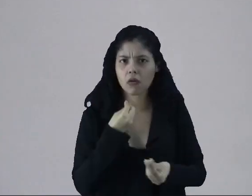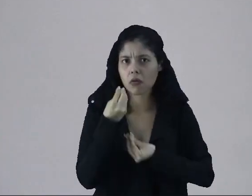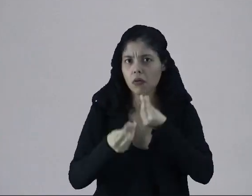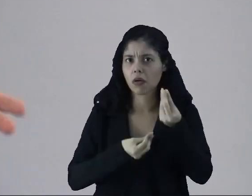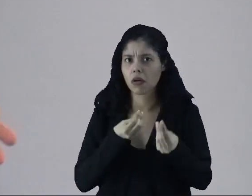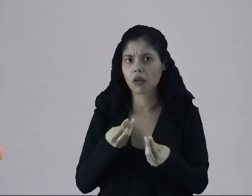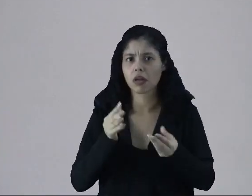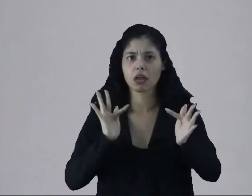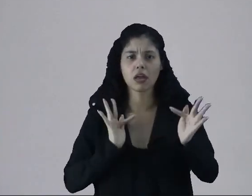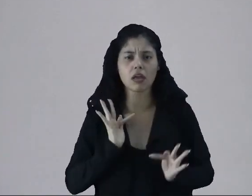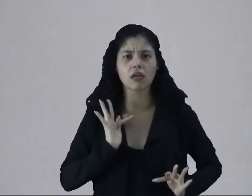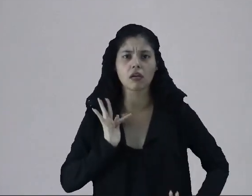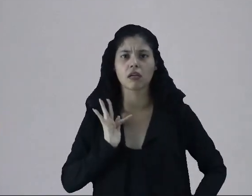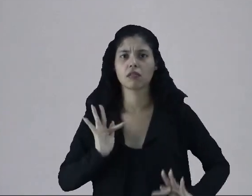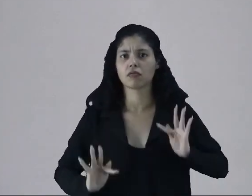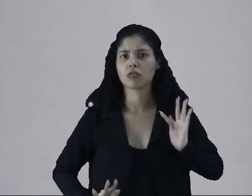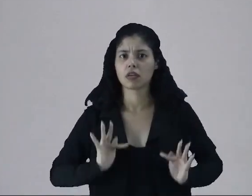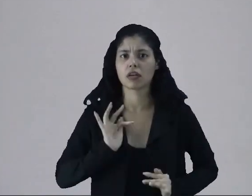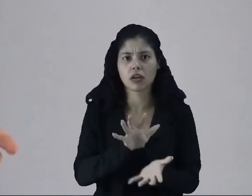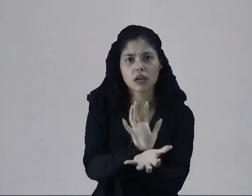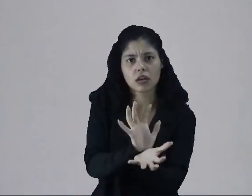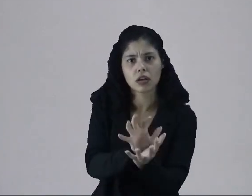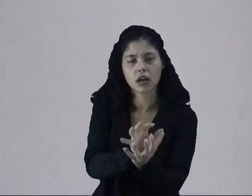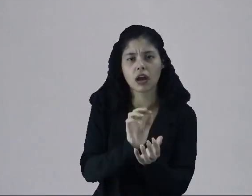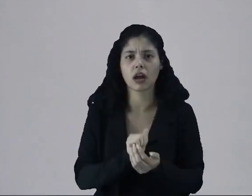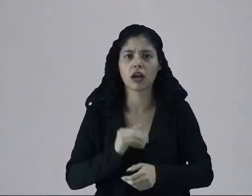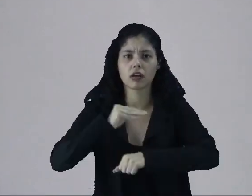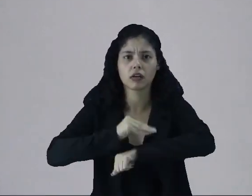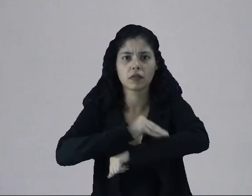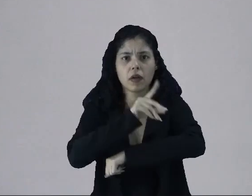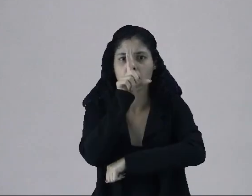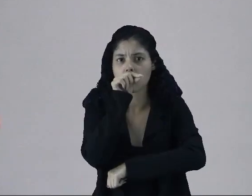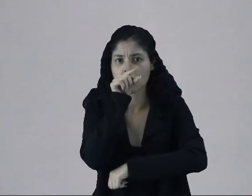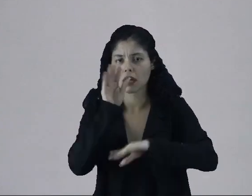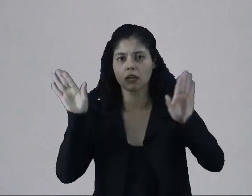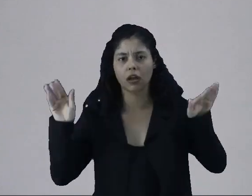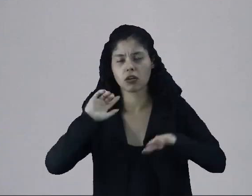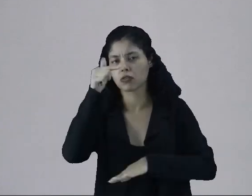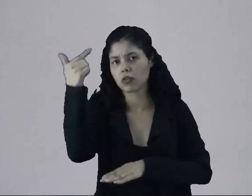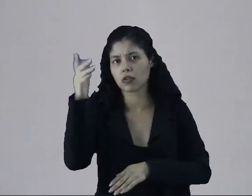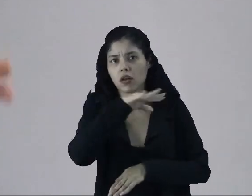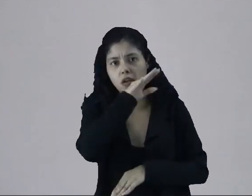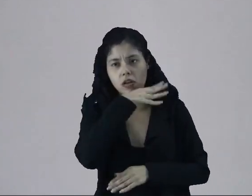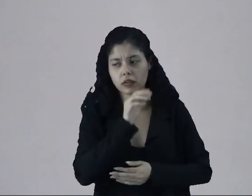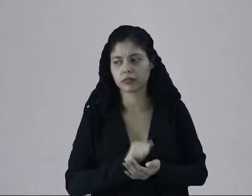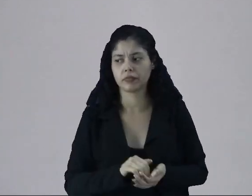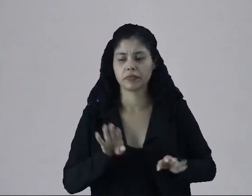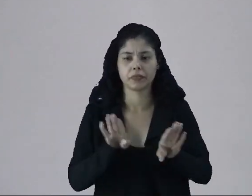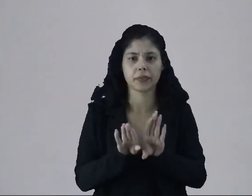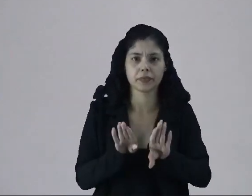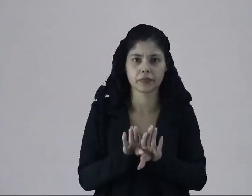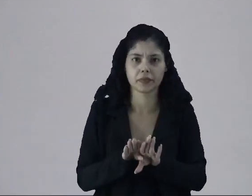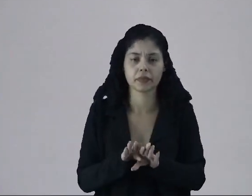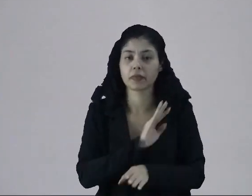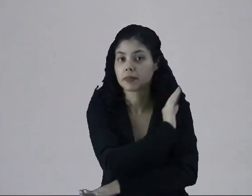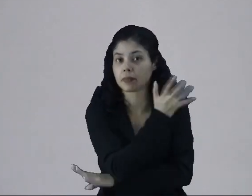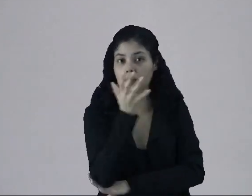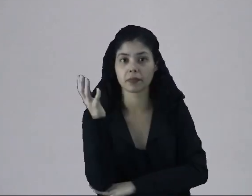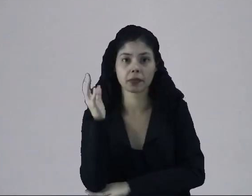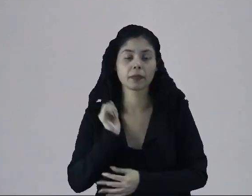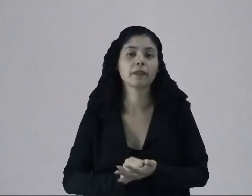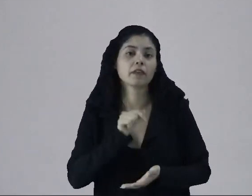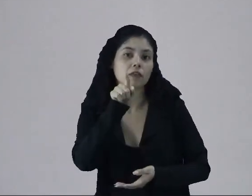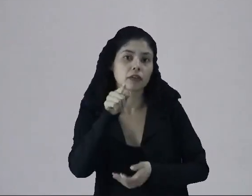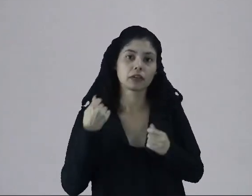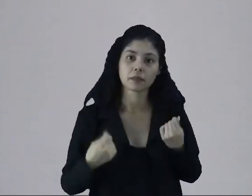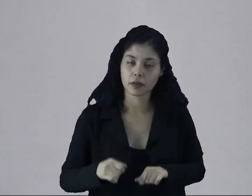é a fisiologia dos répteis, dos anfíbios, das aves, dos outros animais e dos outros organismos dos seres vivos, as plantas. Aí